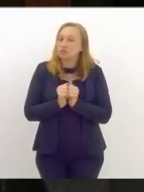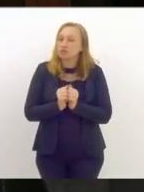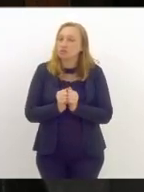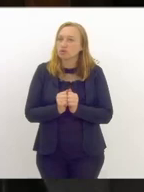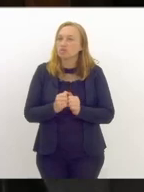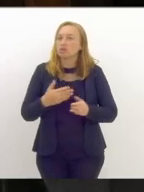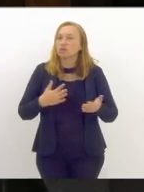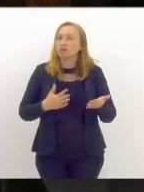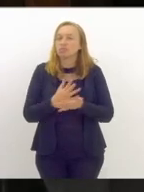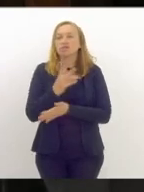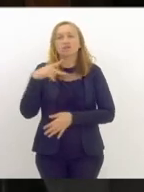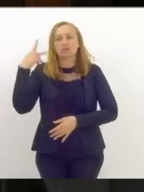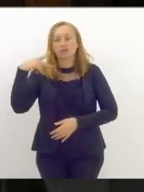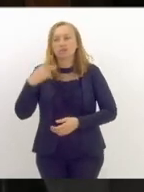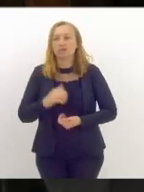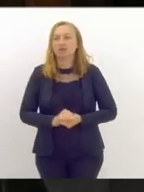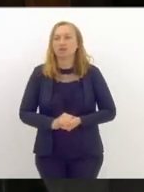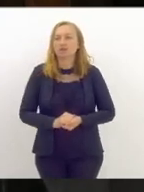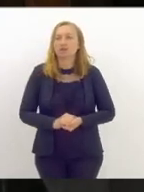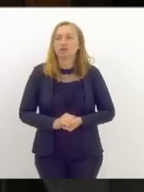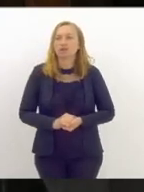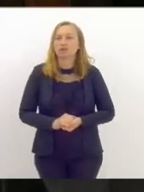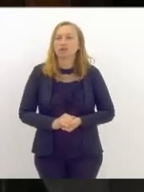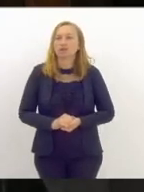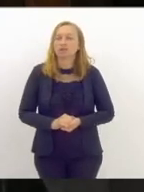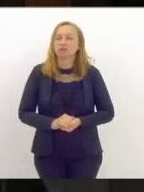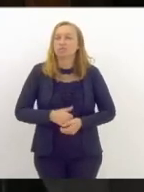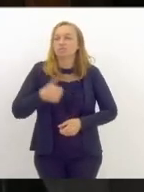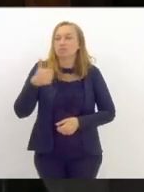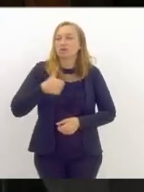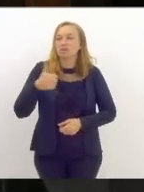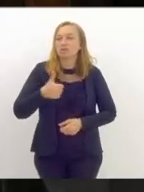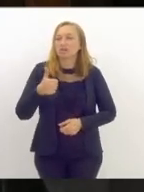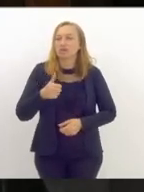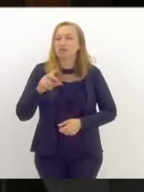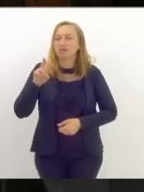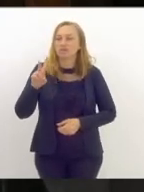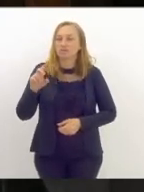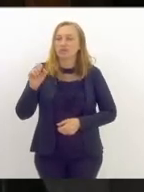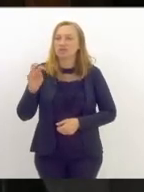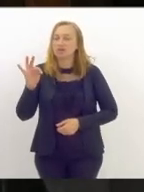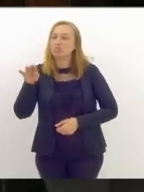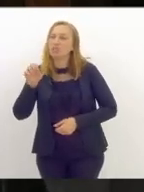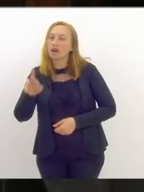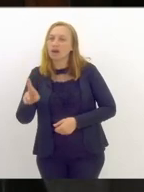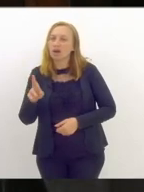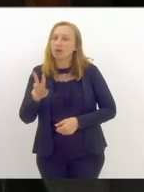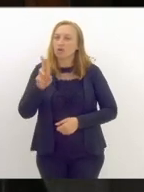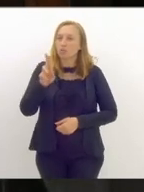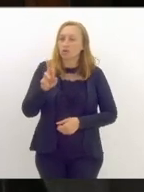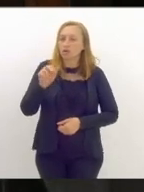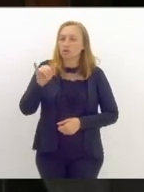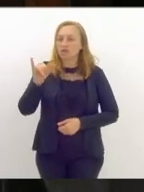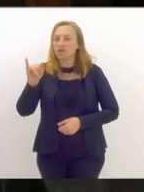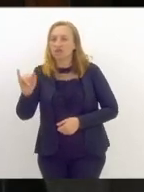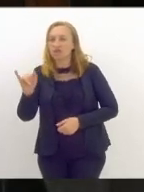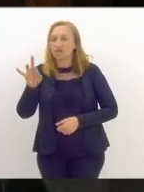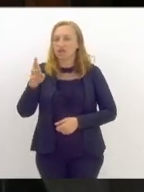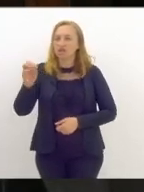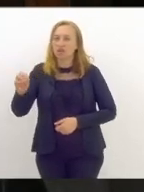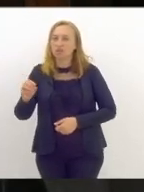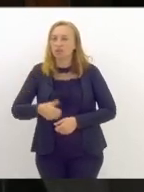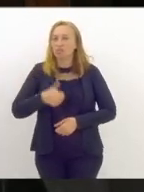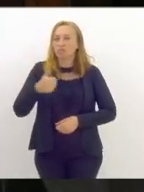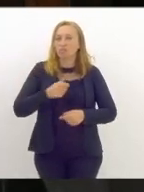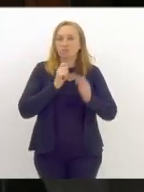no vestibular, eu passei em primeiro lugar no vestibular da Unirio. E foi o meu primeiro contato com a imprensa,